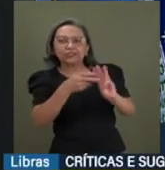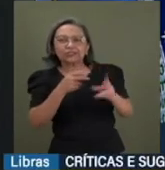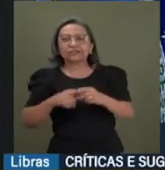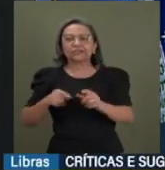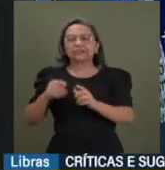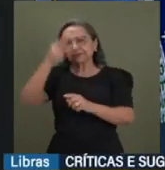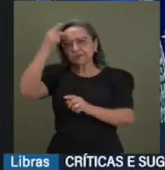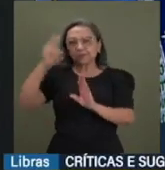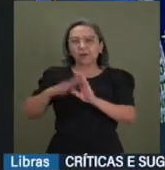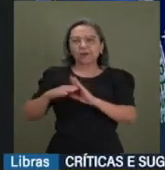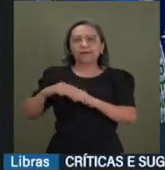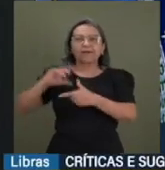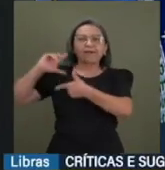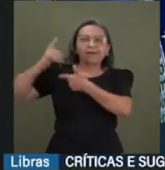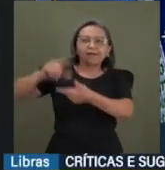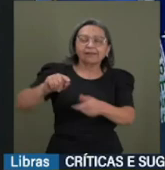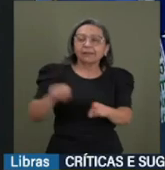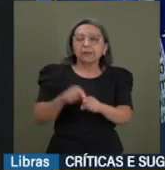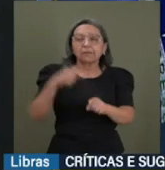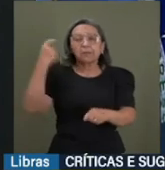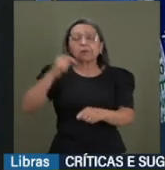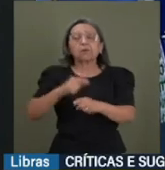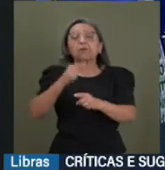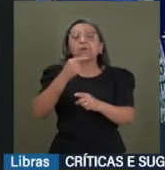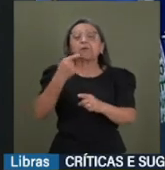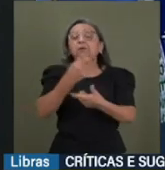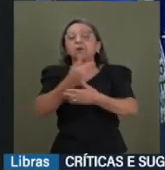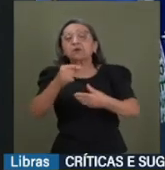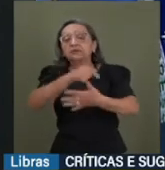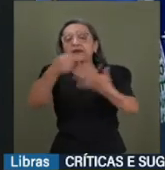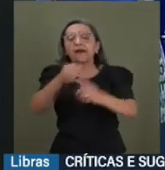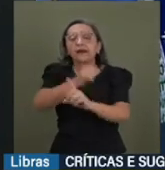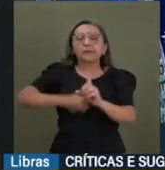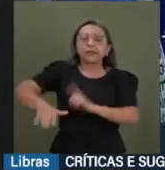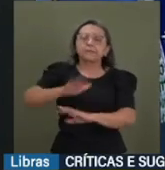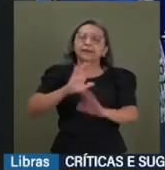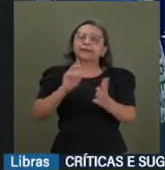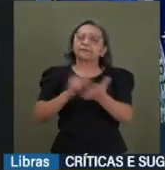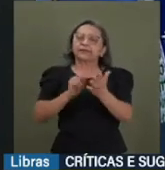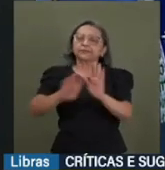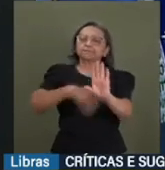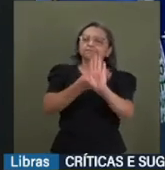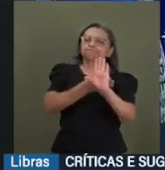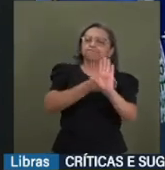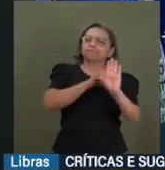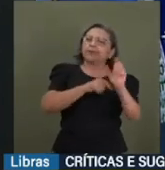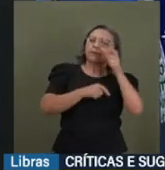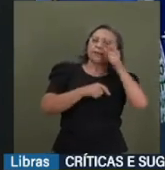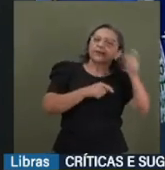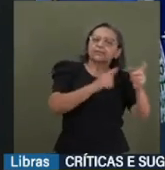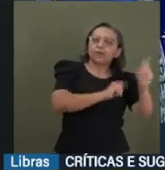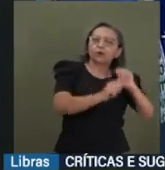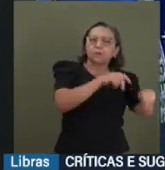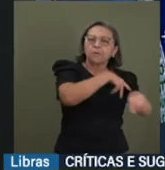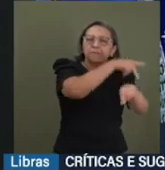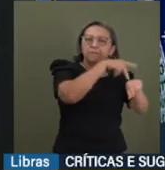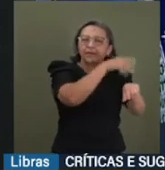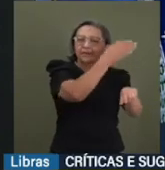ribeirinhos, preocupados com a questão ambiental, quando, na verdade, escondem interesses econômicos daqueles países